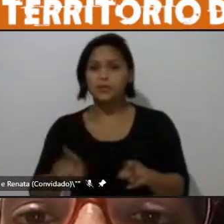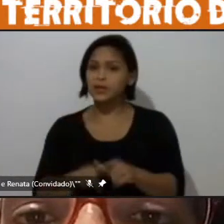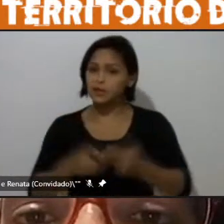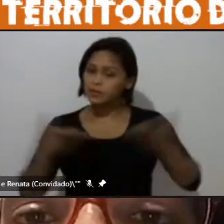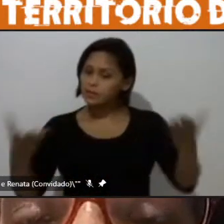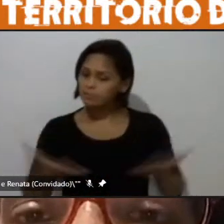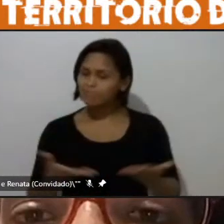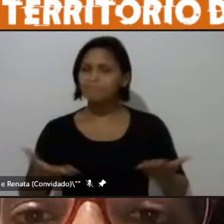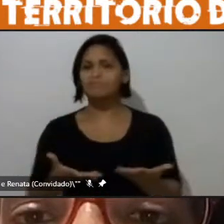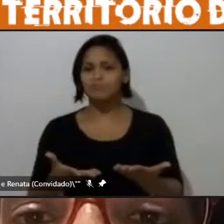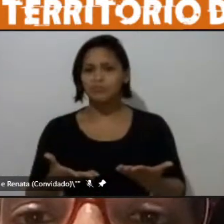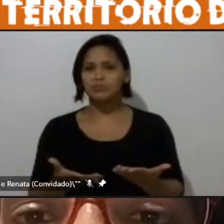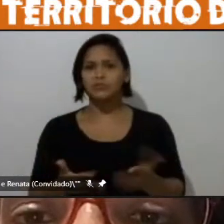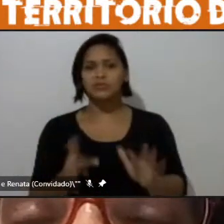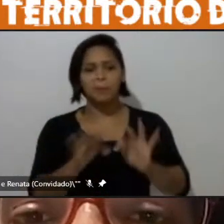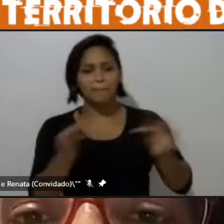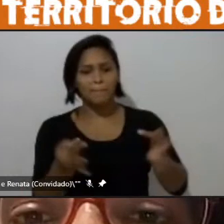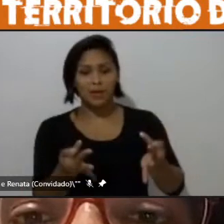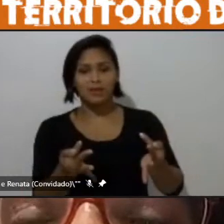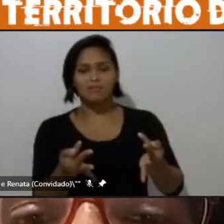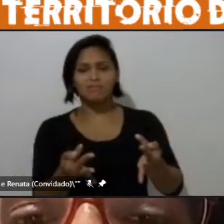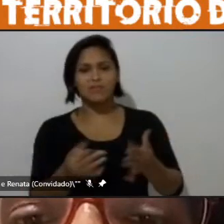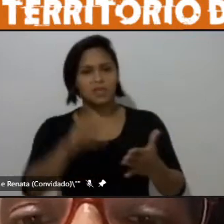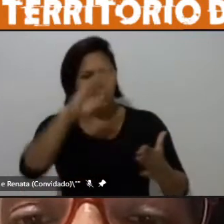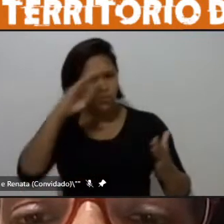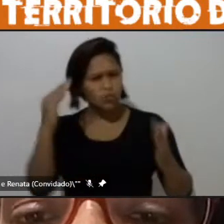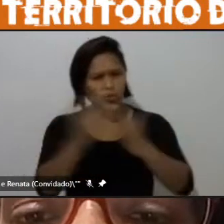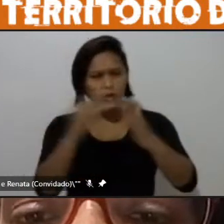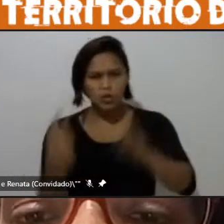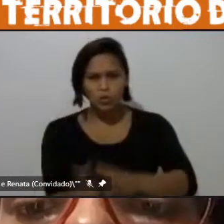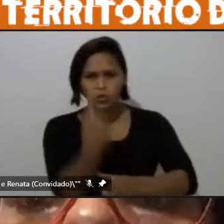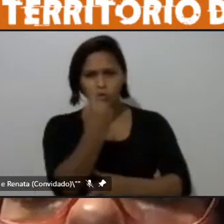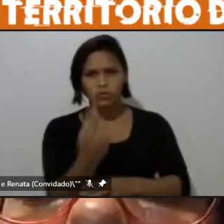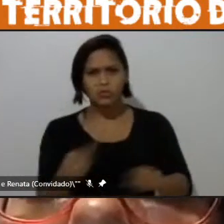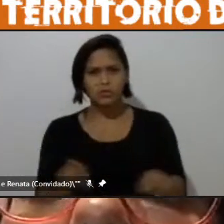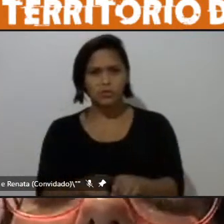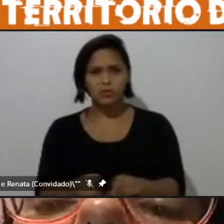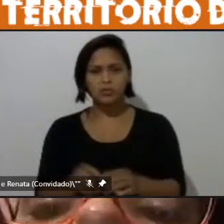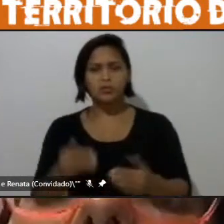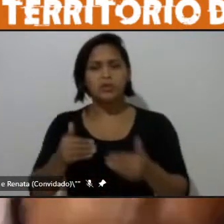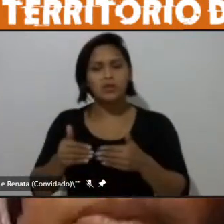momento é bem singular para a gente